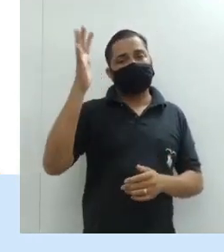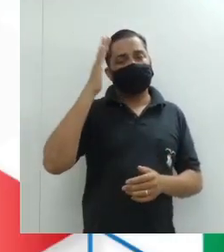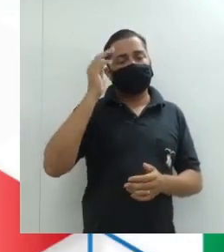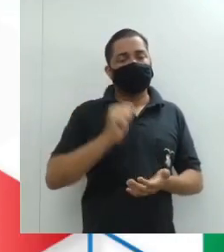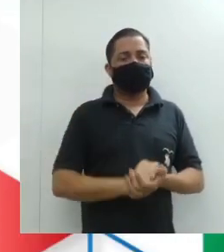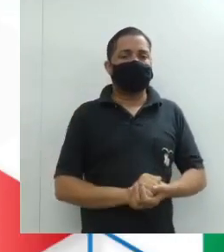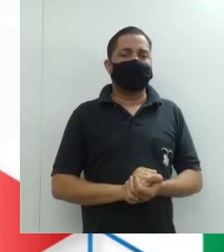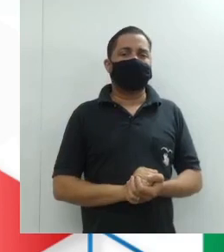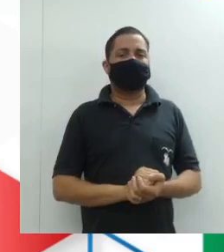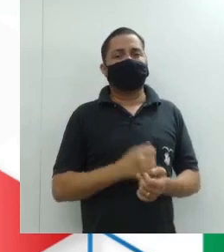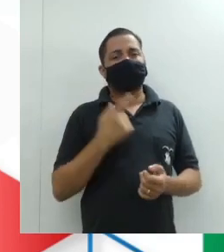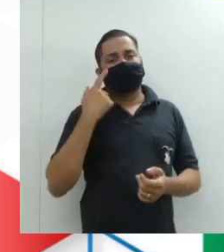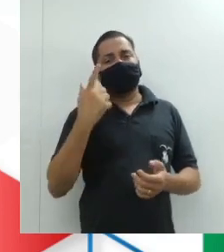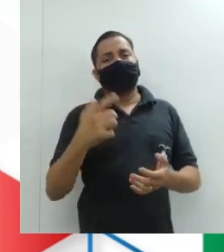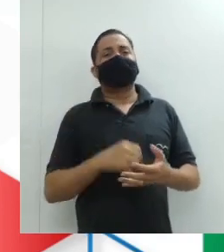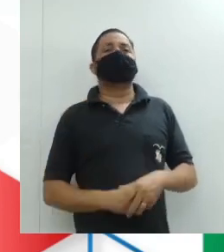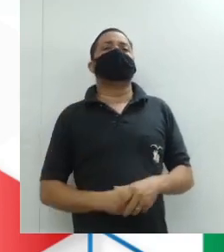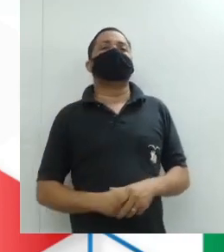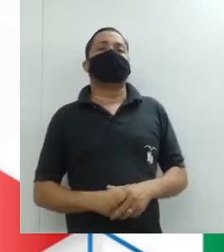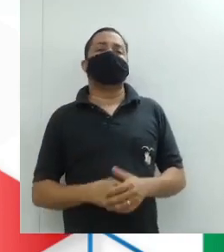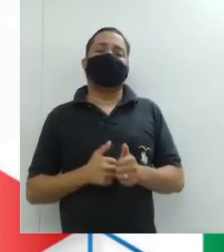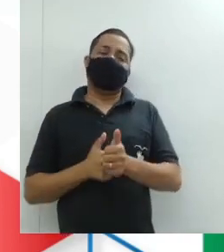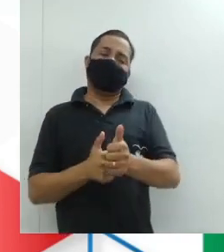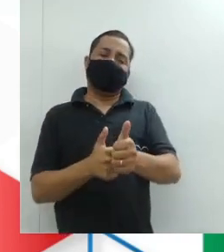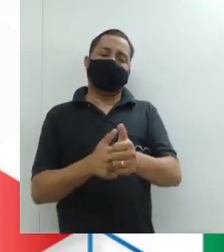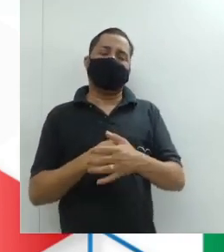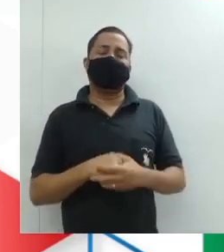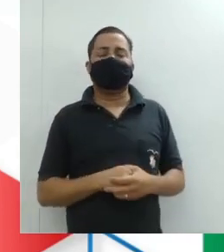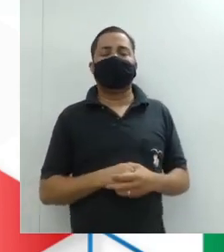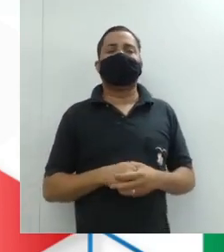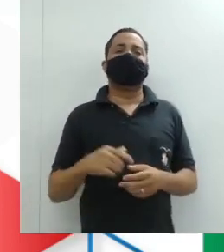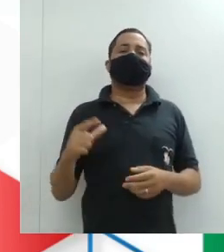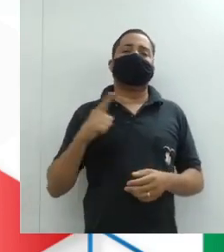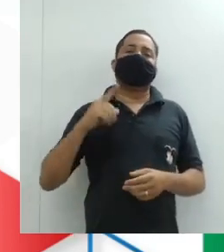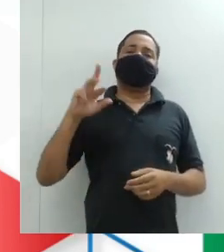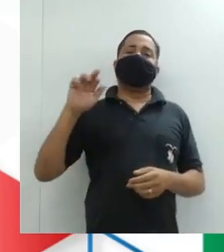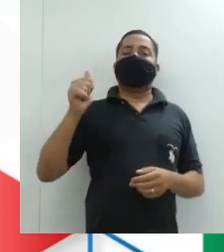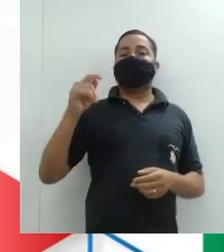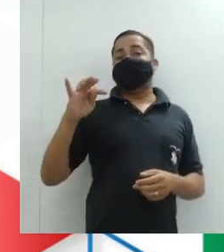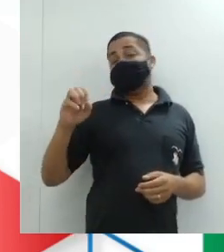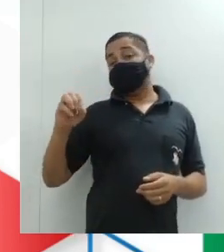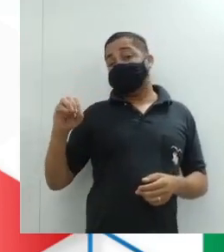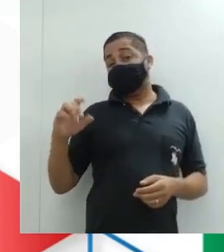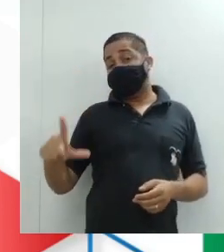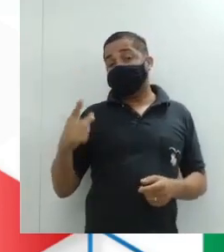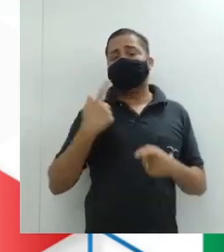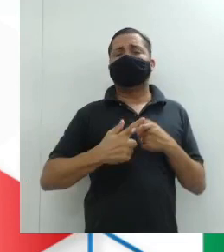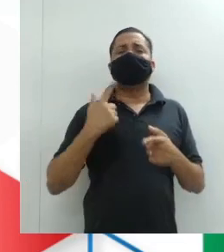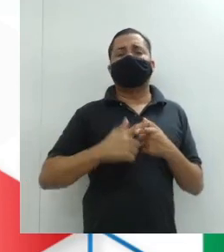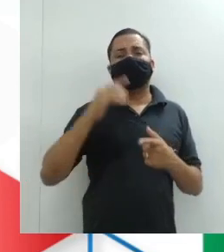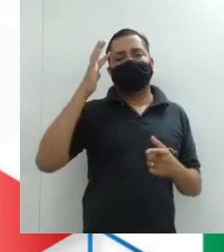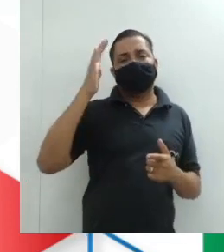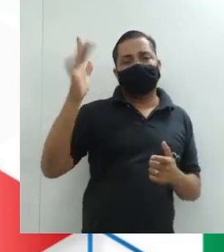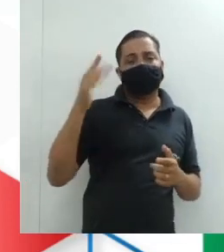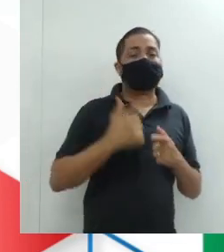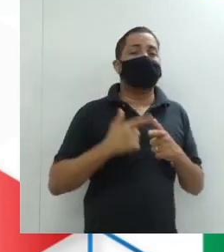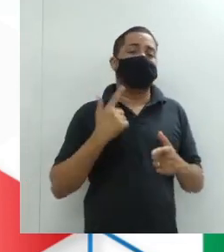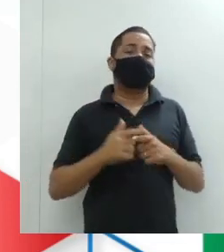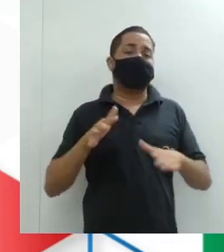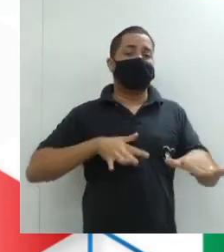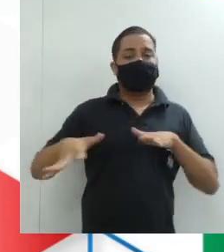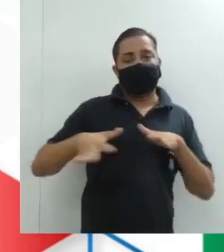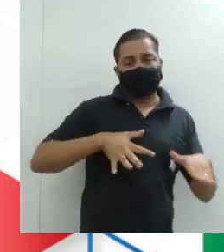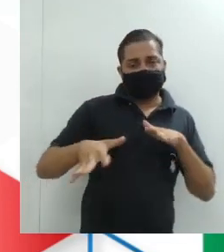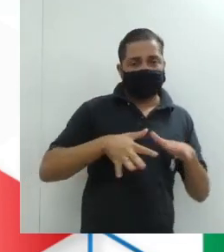pensamento. Vejamos aqui, olhem, acompanhem. É tida como radical. Por que radical reflexão? Porque é um